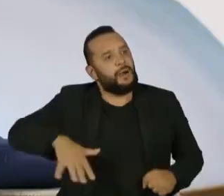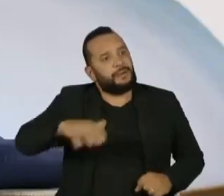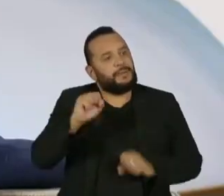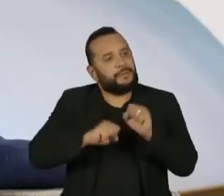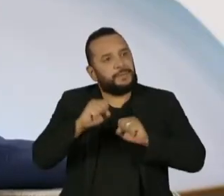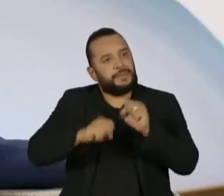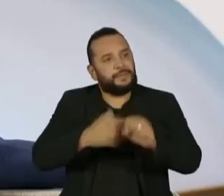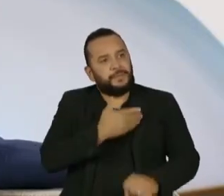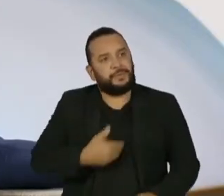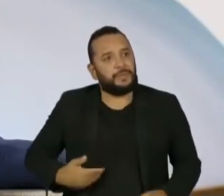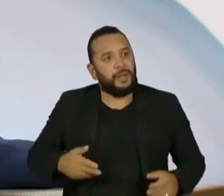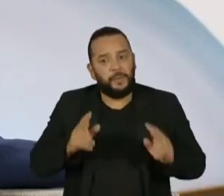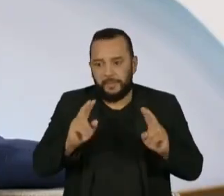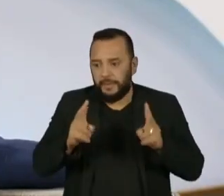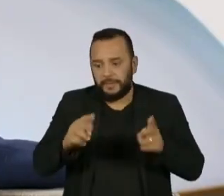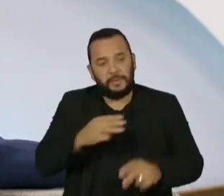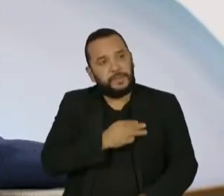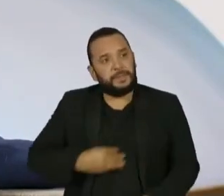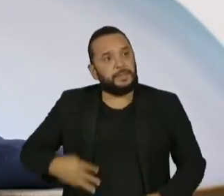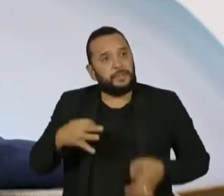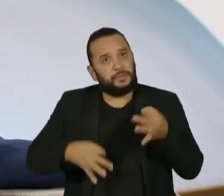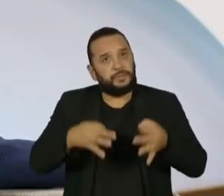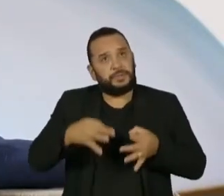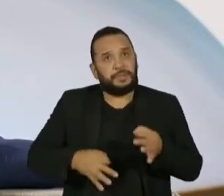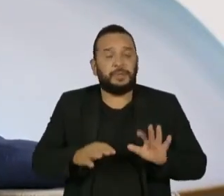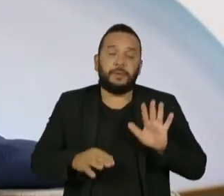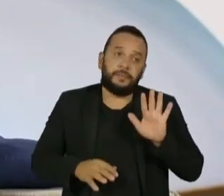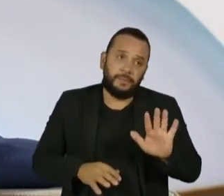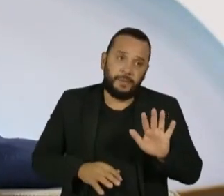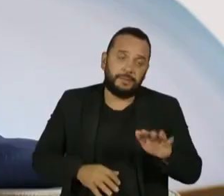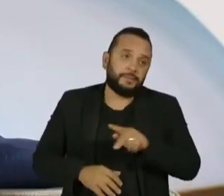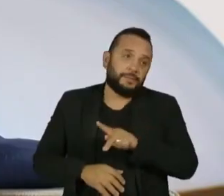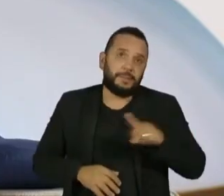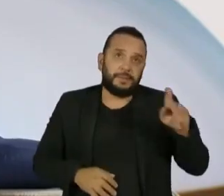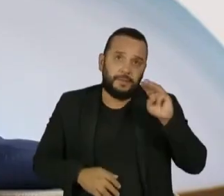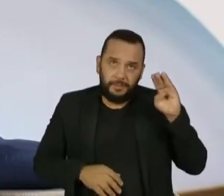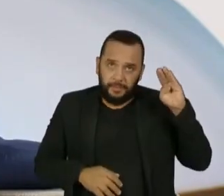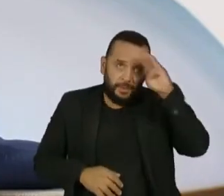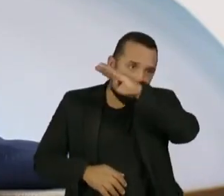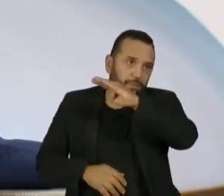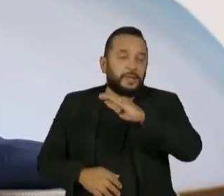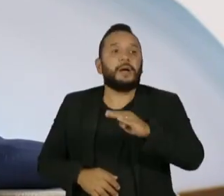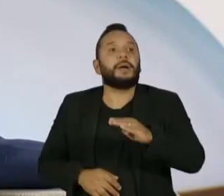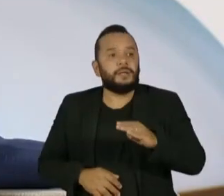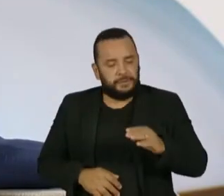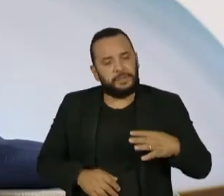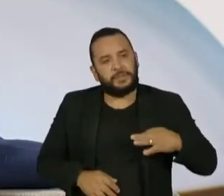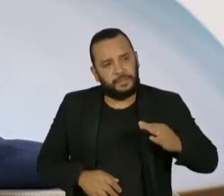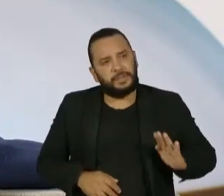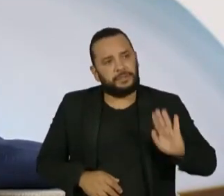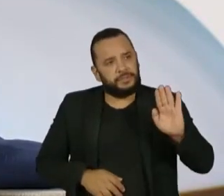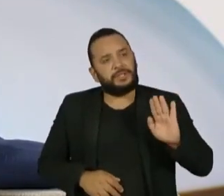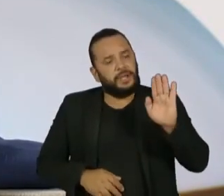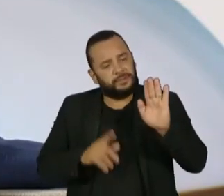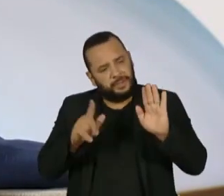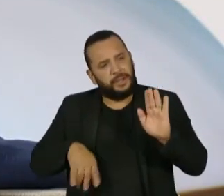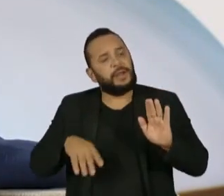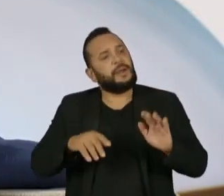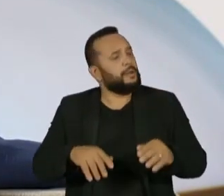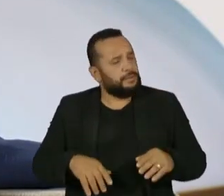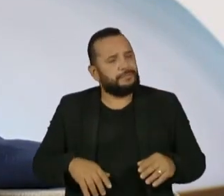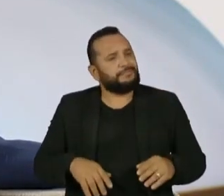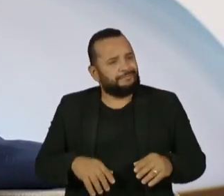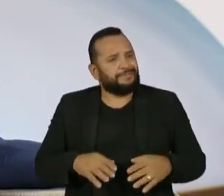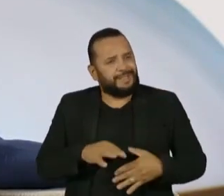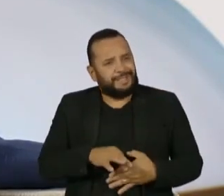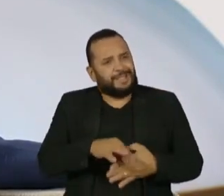Olha que coisa, não é uma coincidência, né? Mas o fato é que o presidente Bolsonaro, ele vai continuar, sim, candidato, ele é a maior liderança da direita,